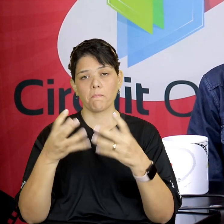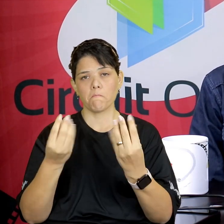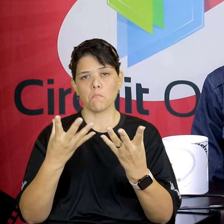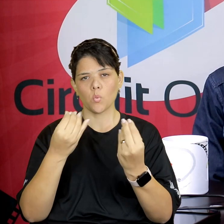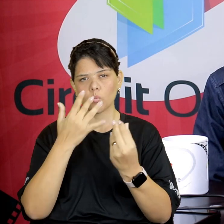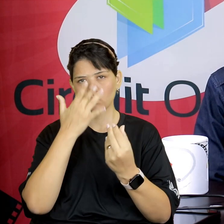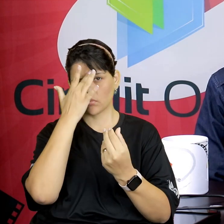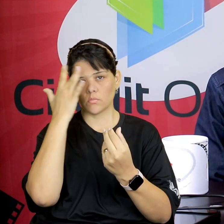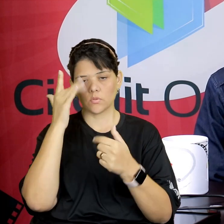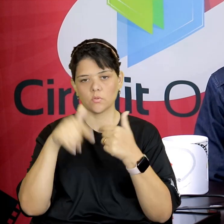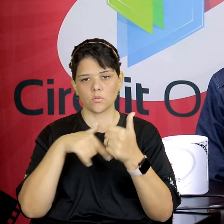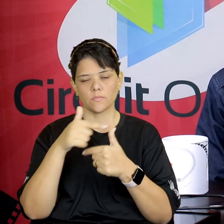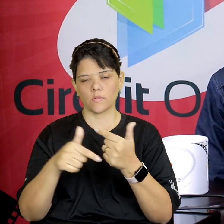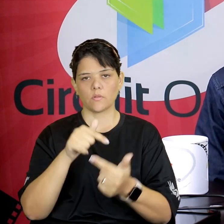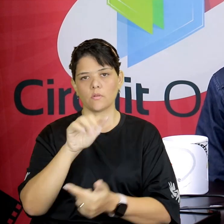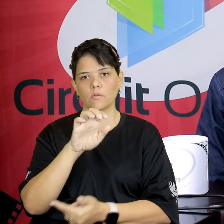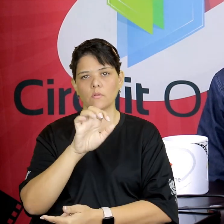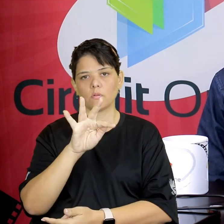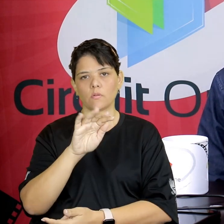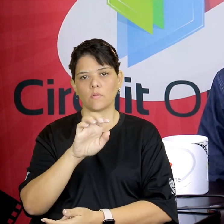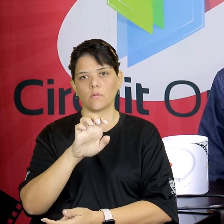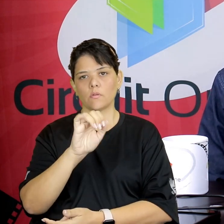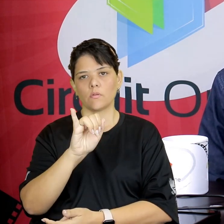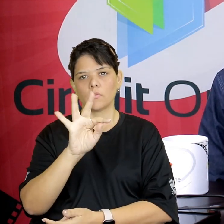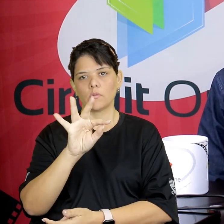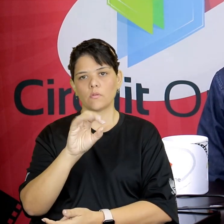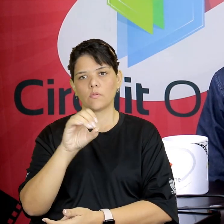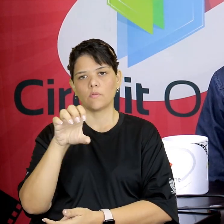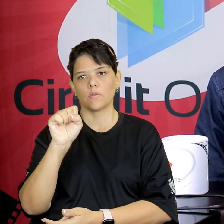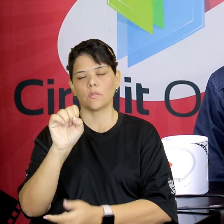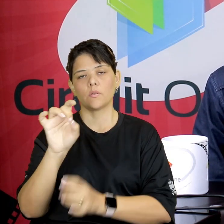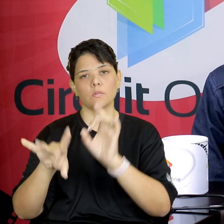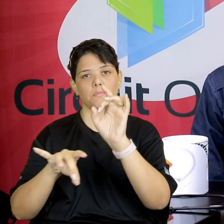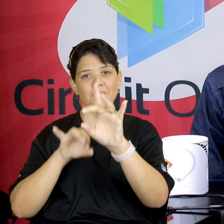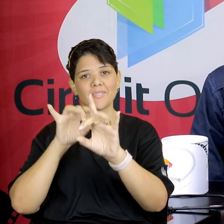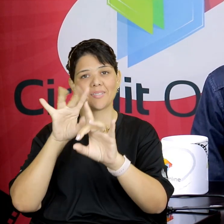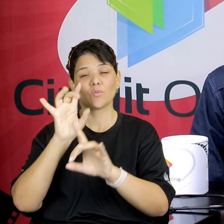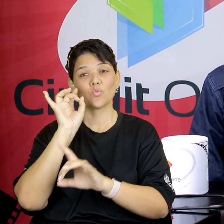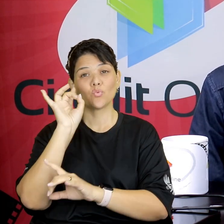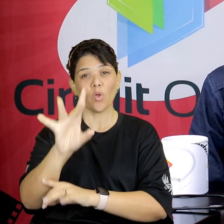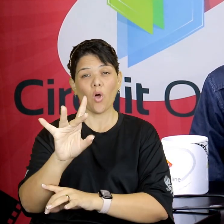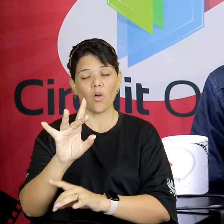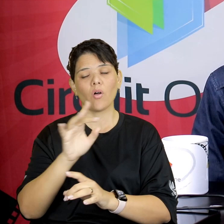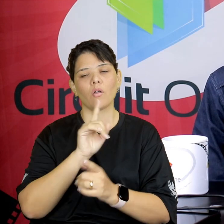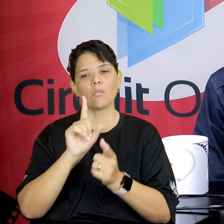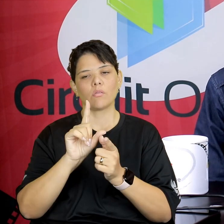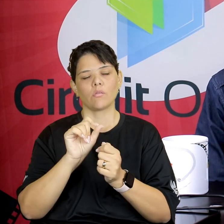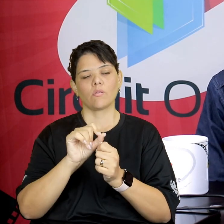pra ter levado o quê? Um ano e alguma coisa. Com a equipe gigante.